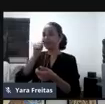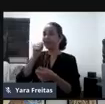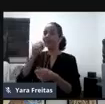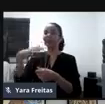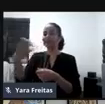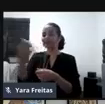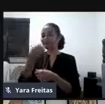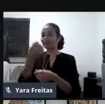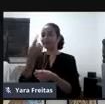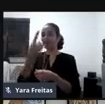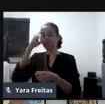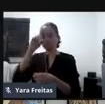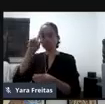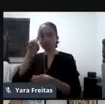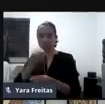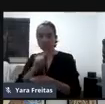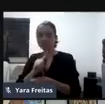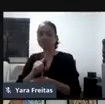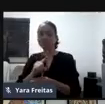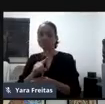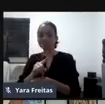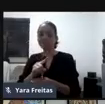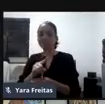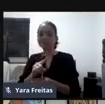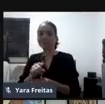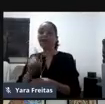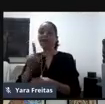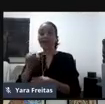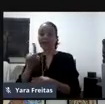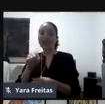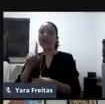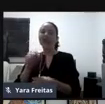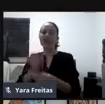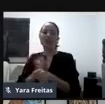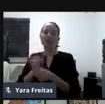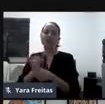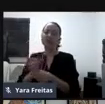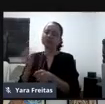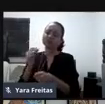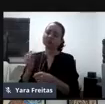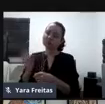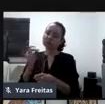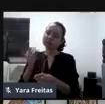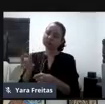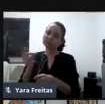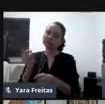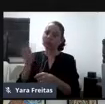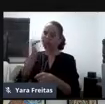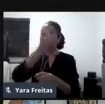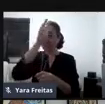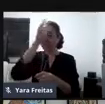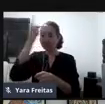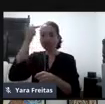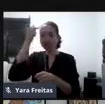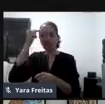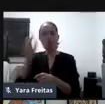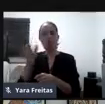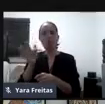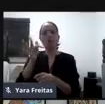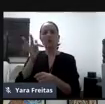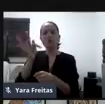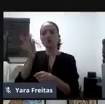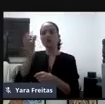por dia, tá? Isso, anos, leva a aumento de fator de risco para a